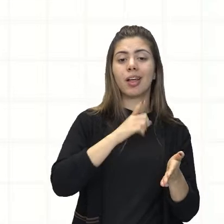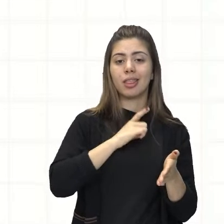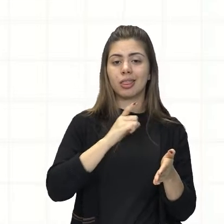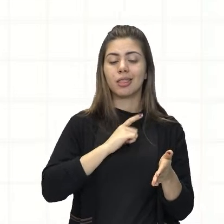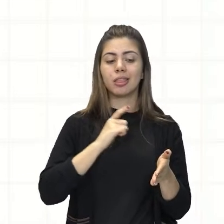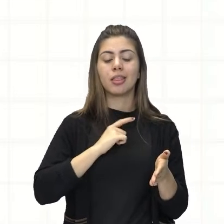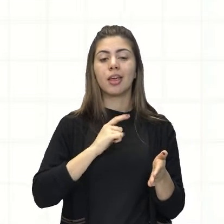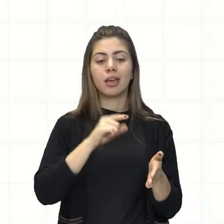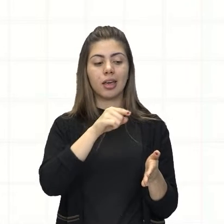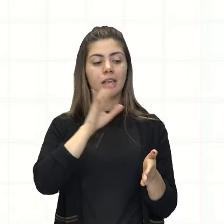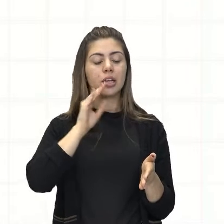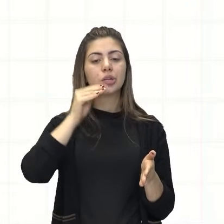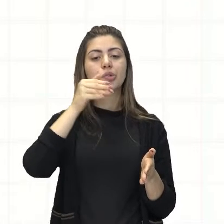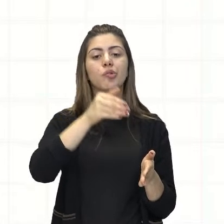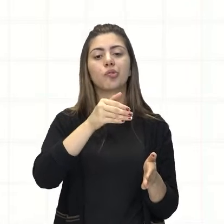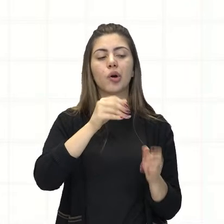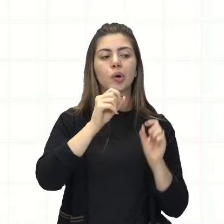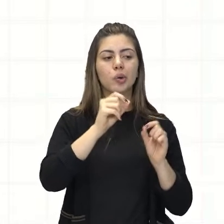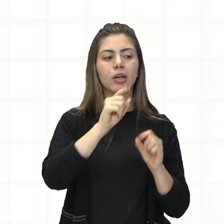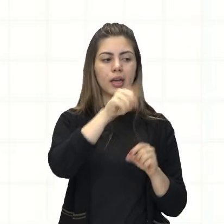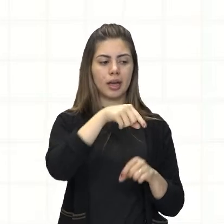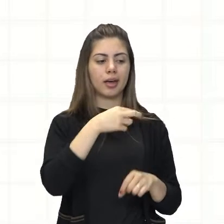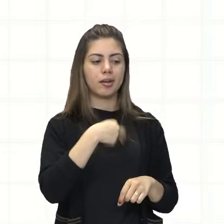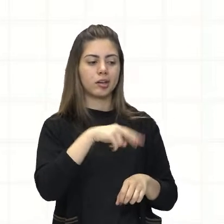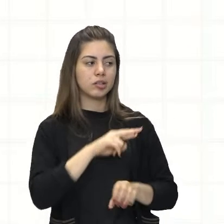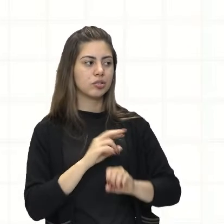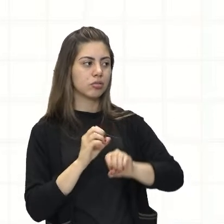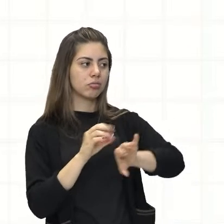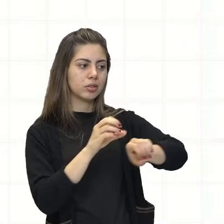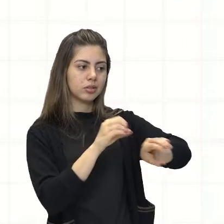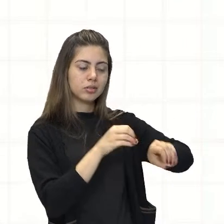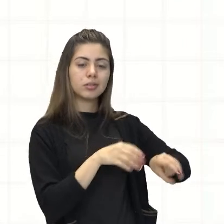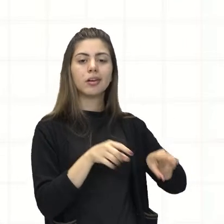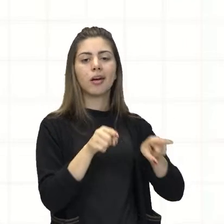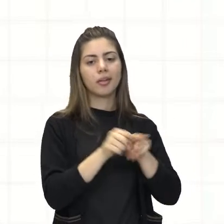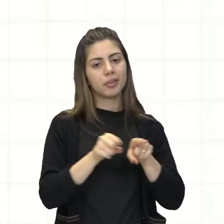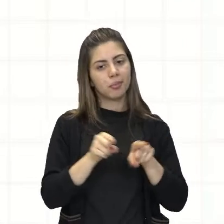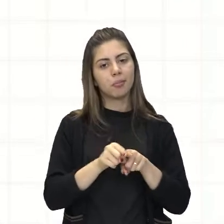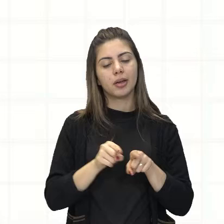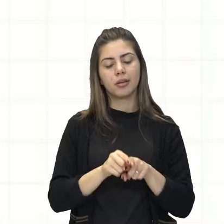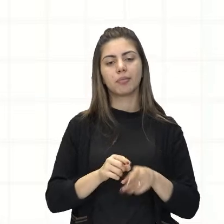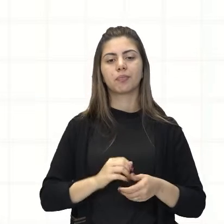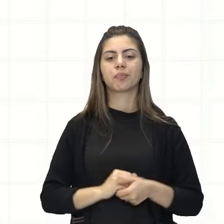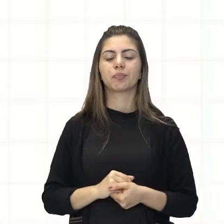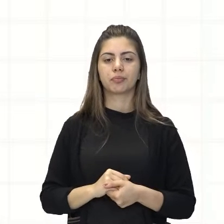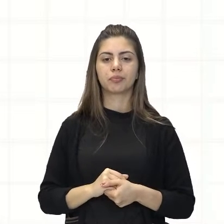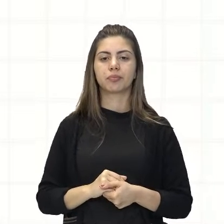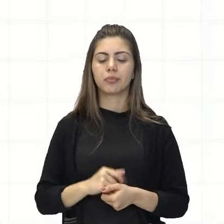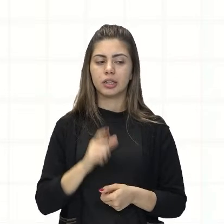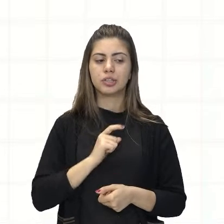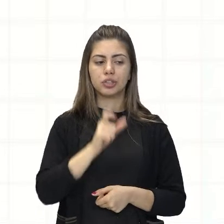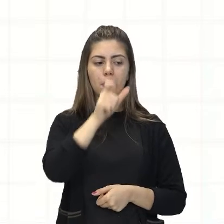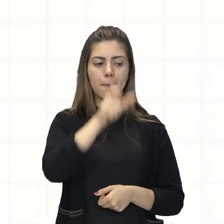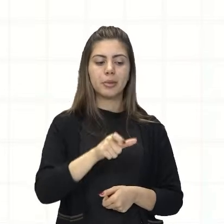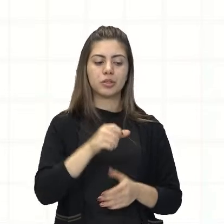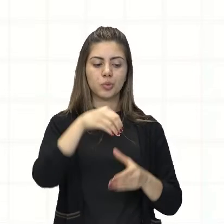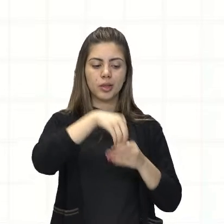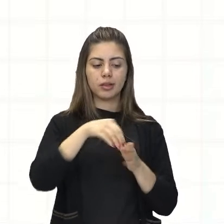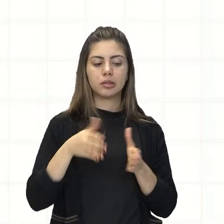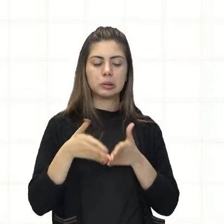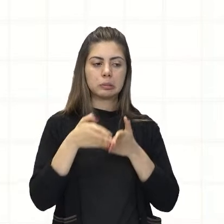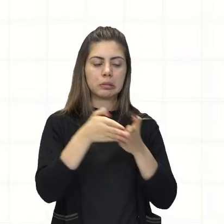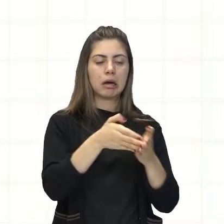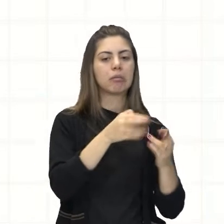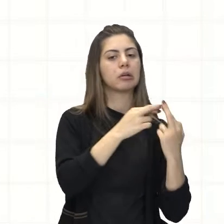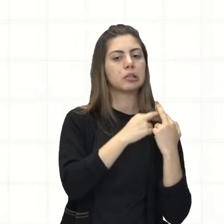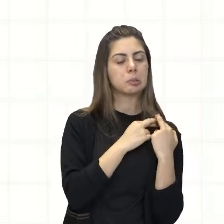as missões jesuíticas, outras missões que vão cuidar, vão ficar